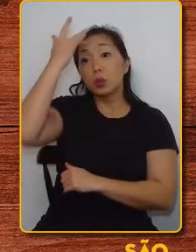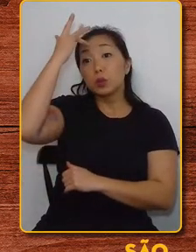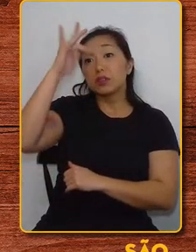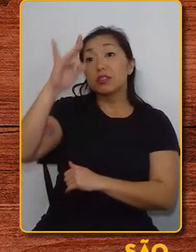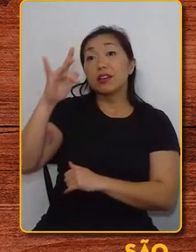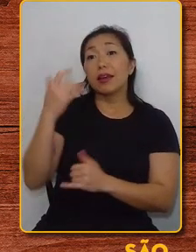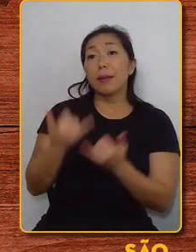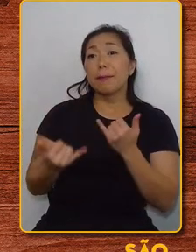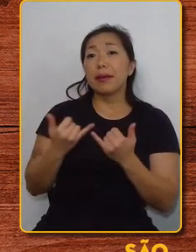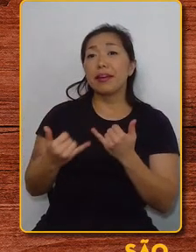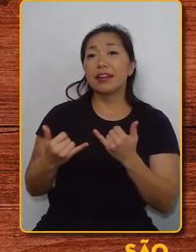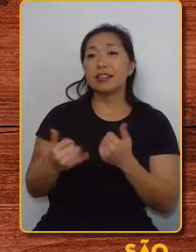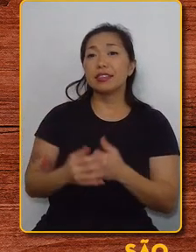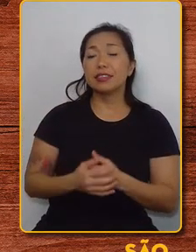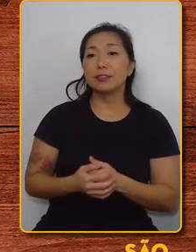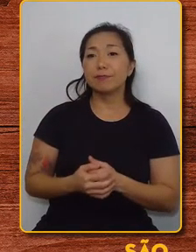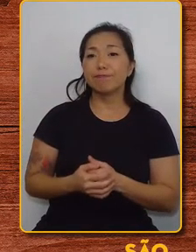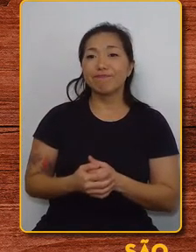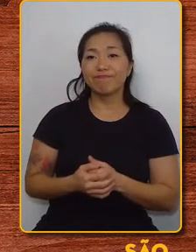uma